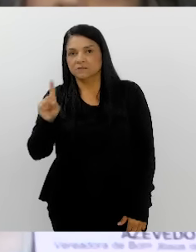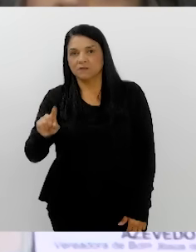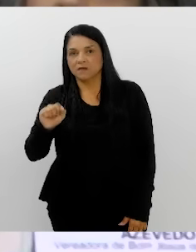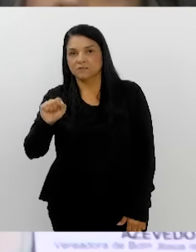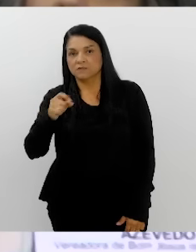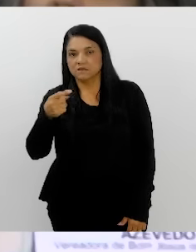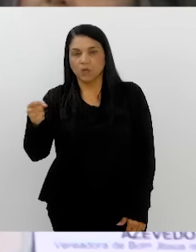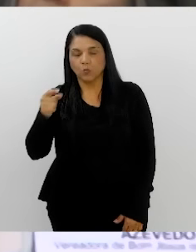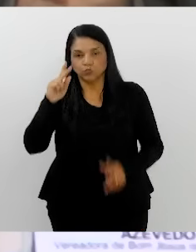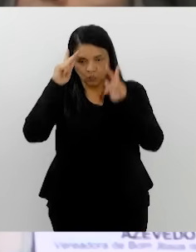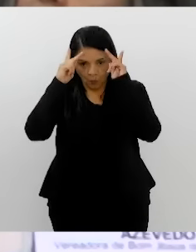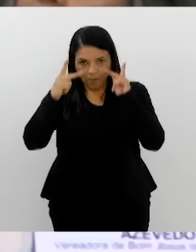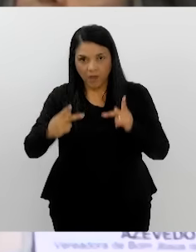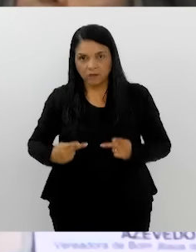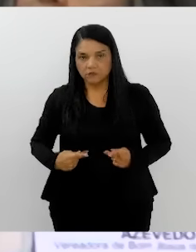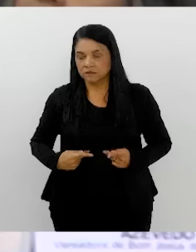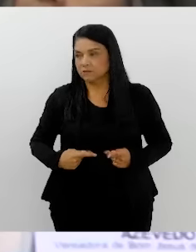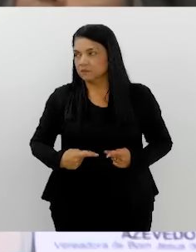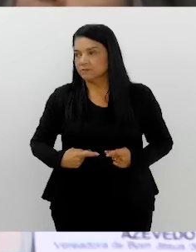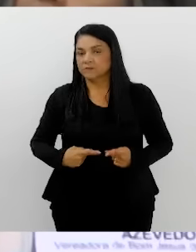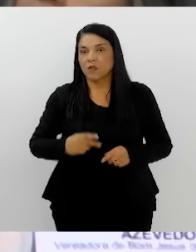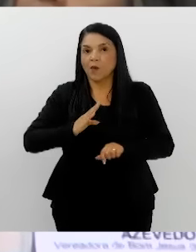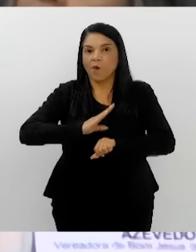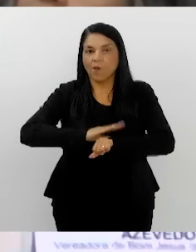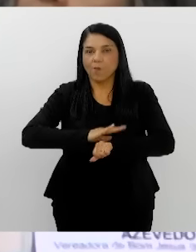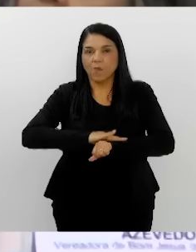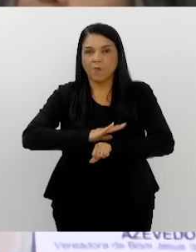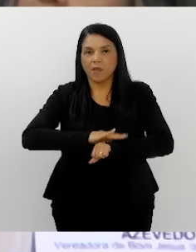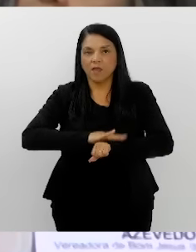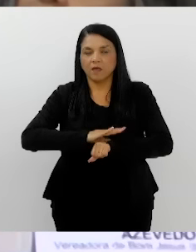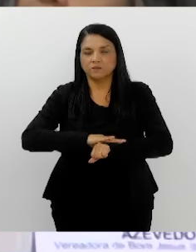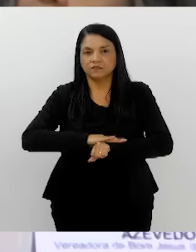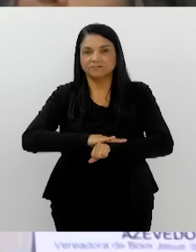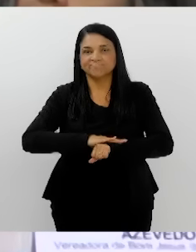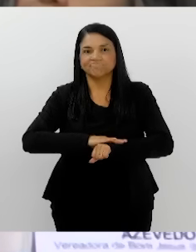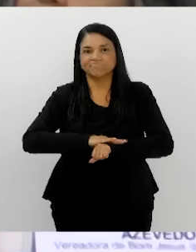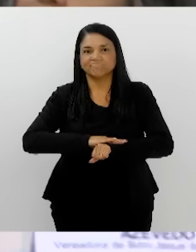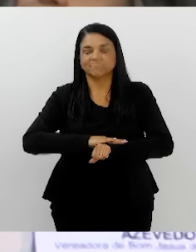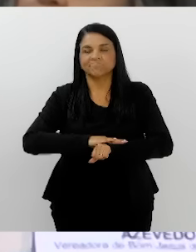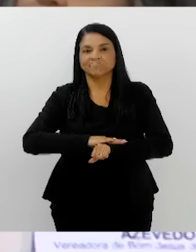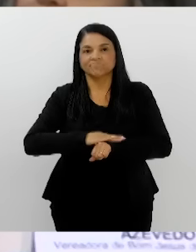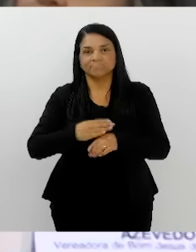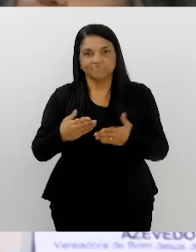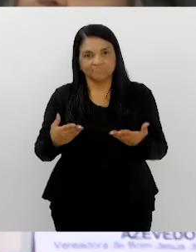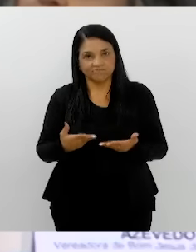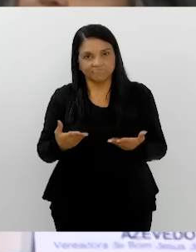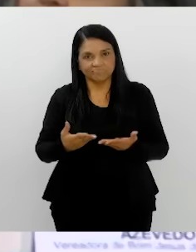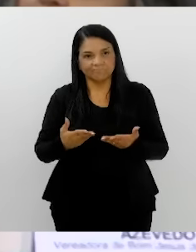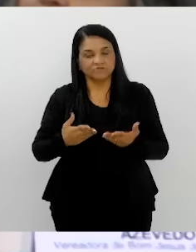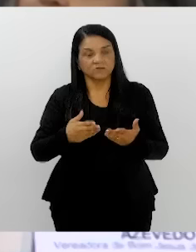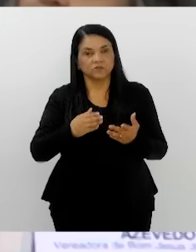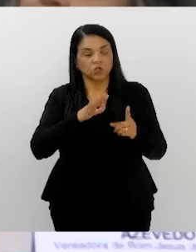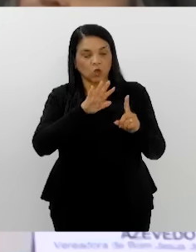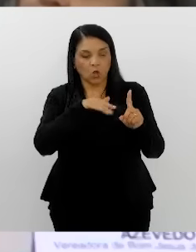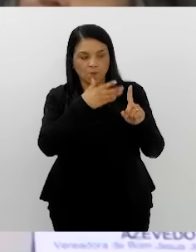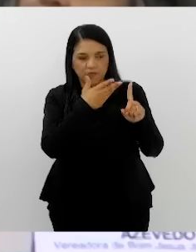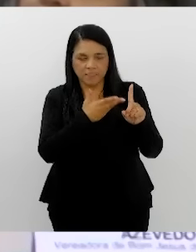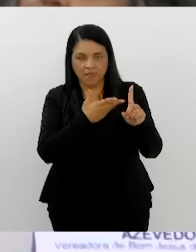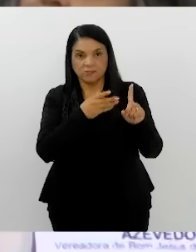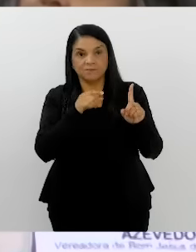está mais do que na hora. E isso aqui é um ato, não só um ato de homenagem, mas um ato